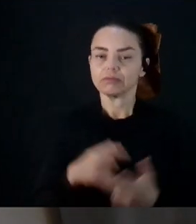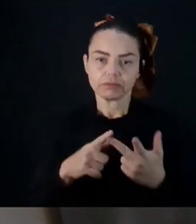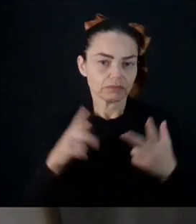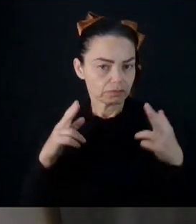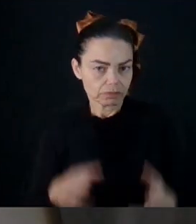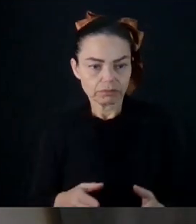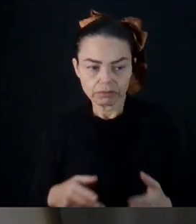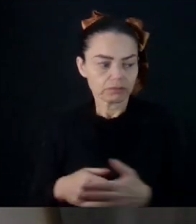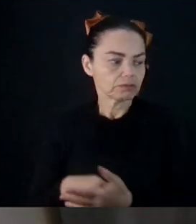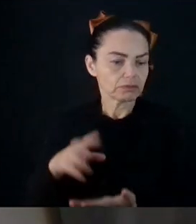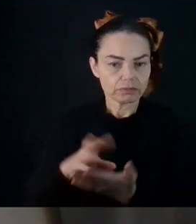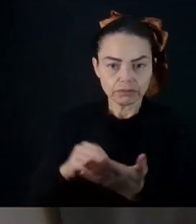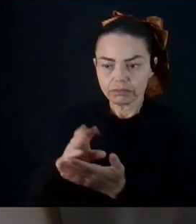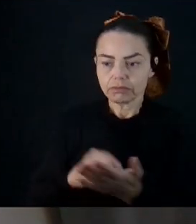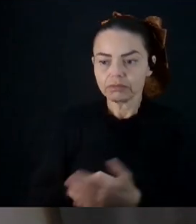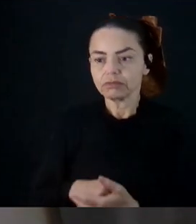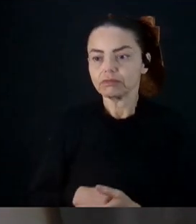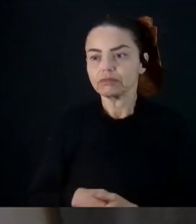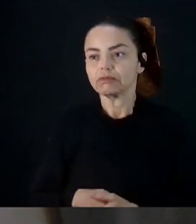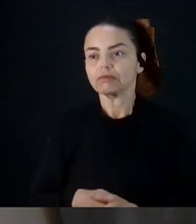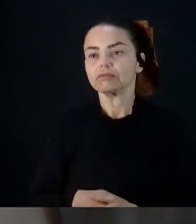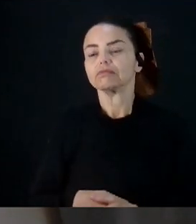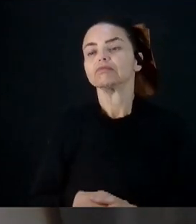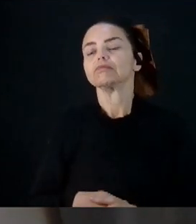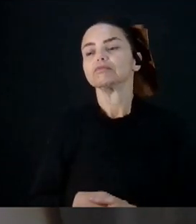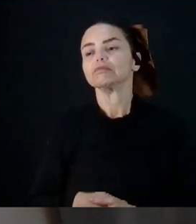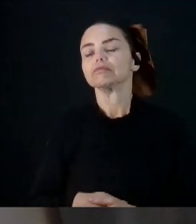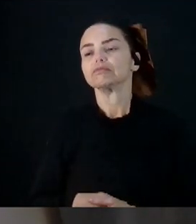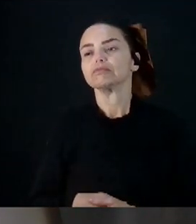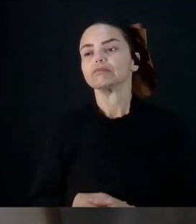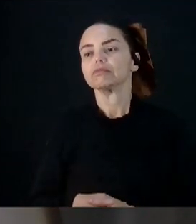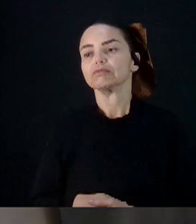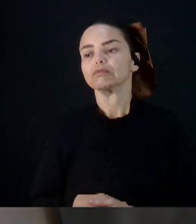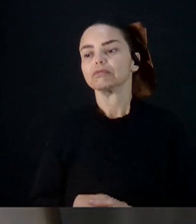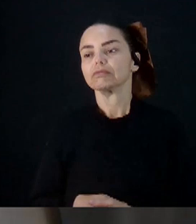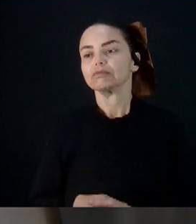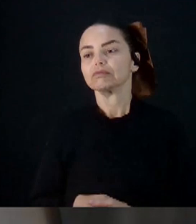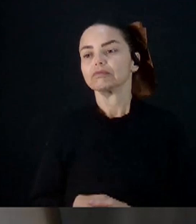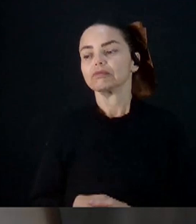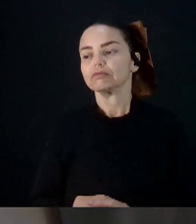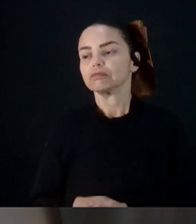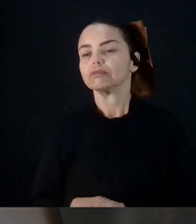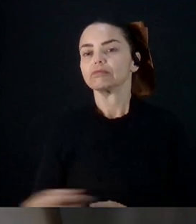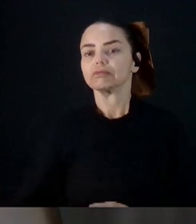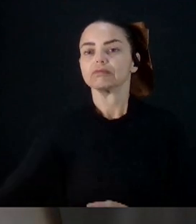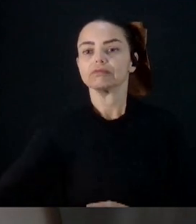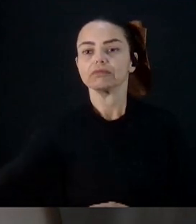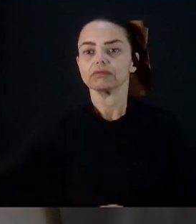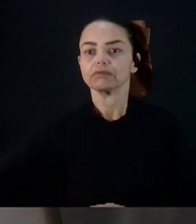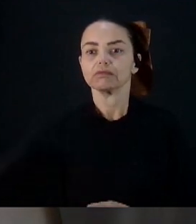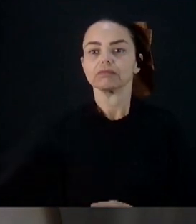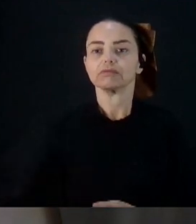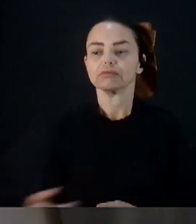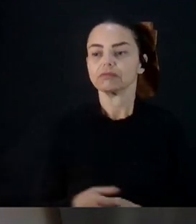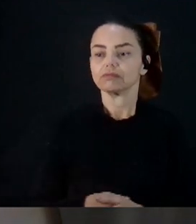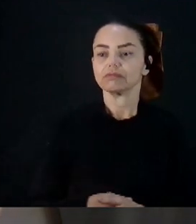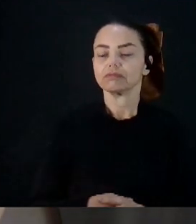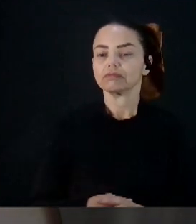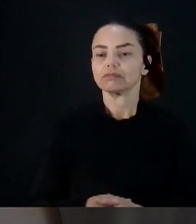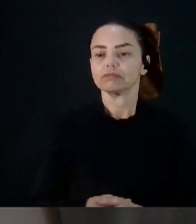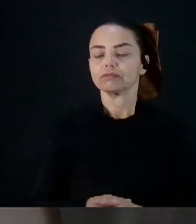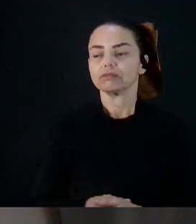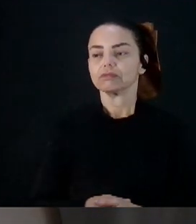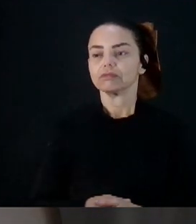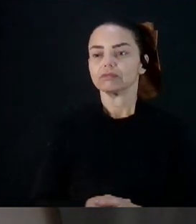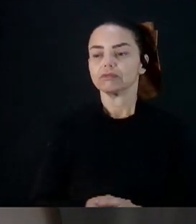a influenciadora, porque só assim as pessoas vão gostar de mim, as pessoas vão me achar bonita, as pessoas... E aí, se eu não ganho